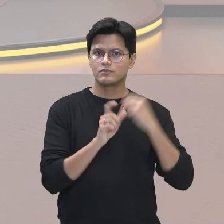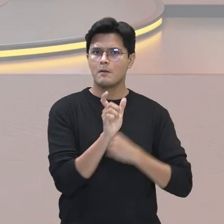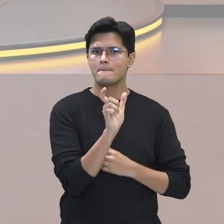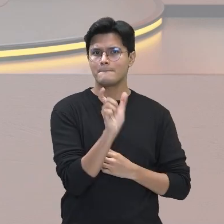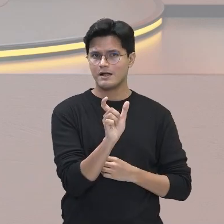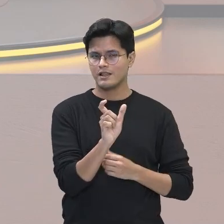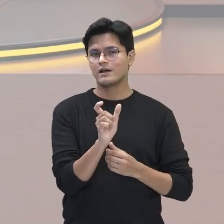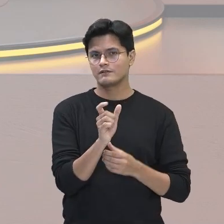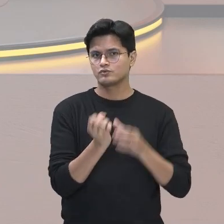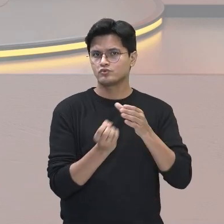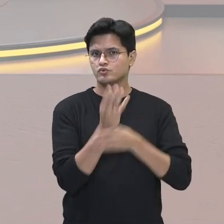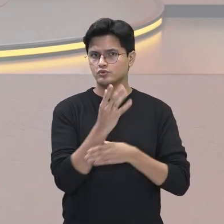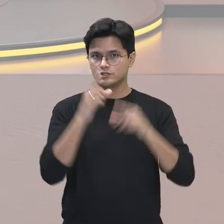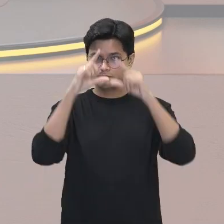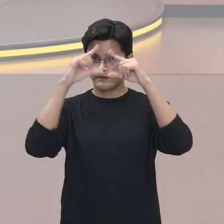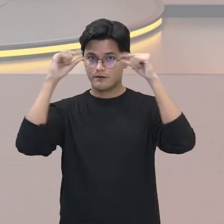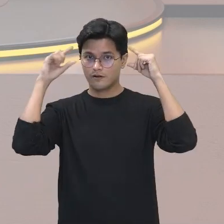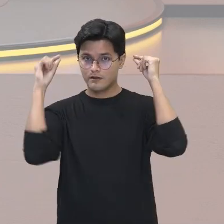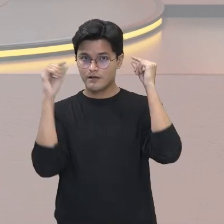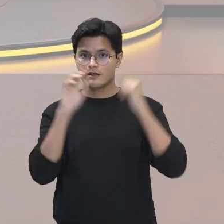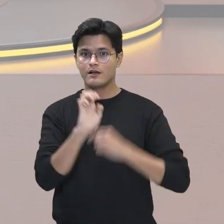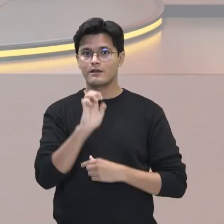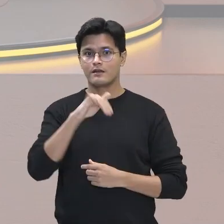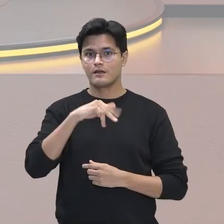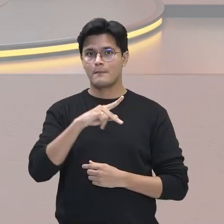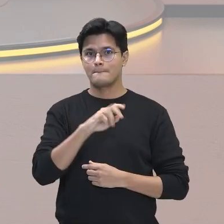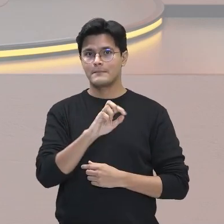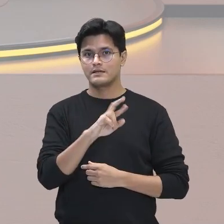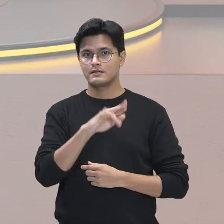grego, empiria, que significa o quê?